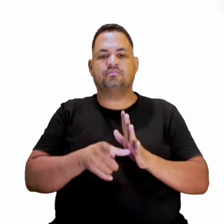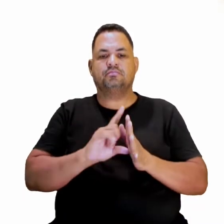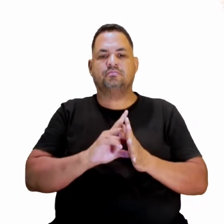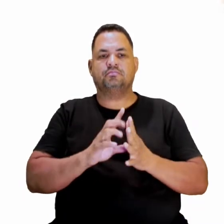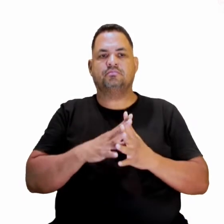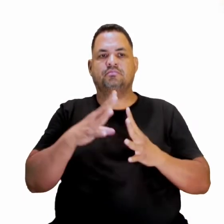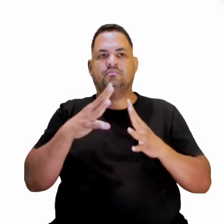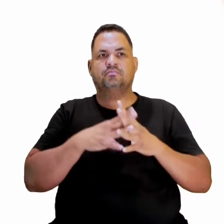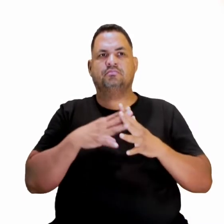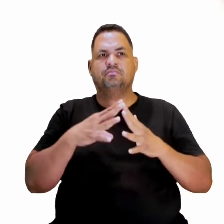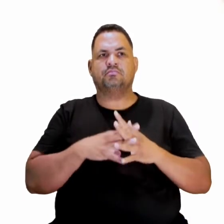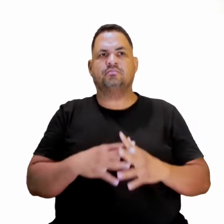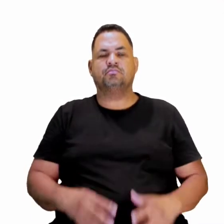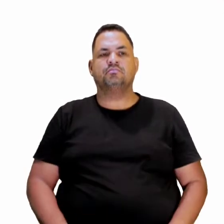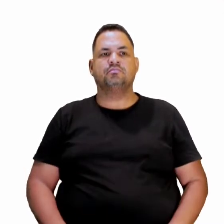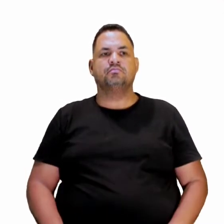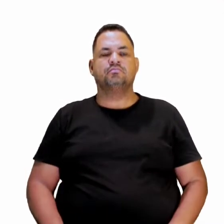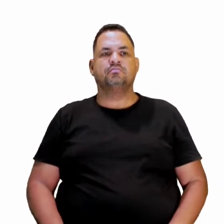precedidos de